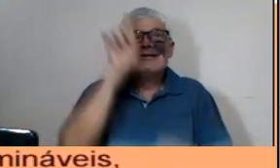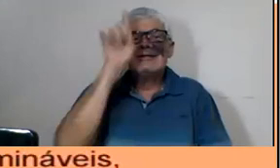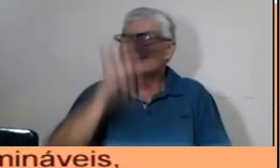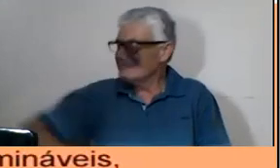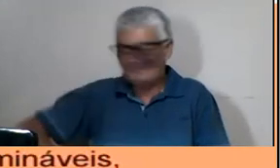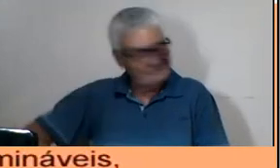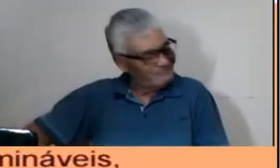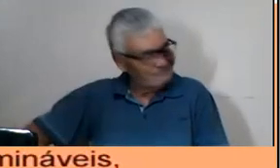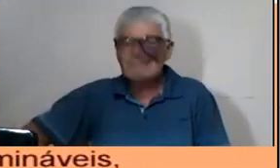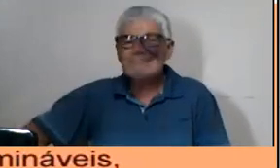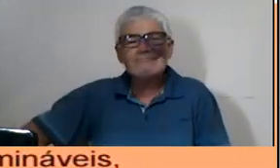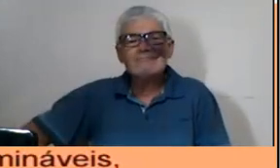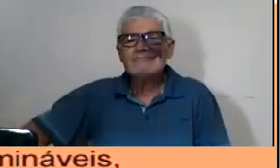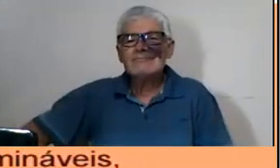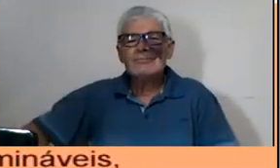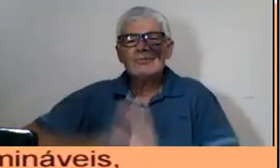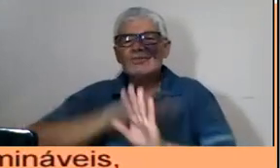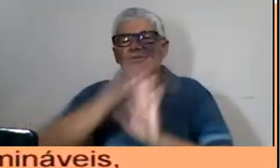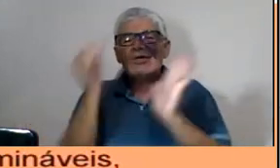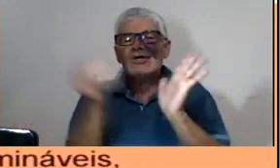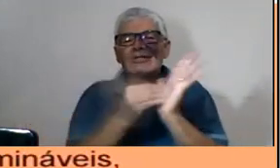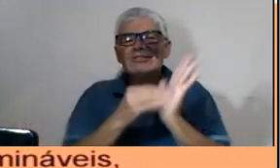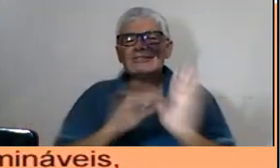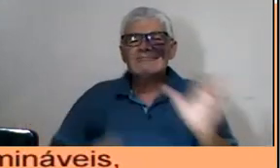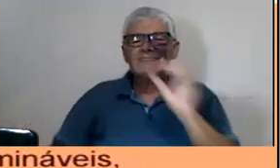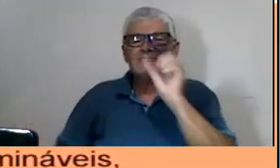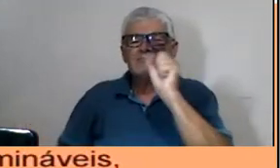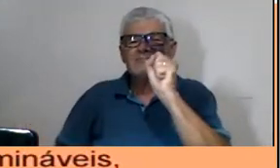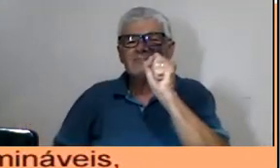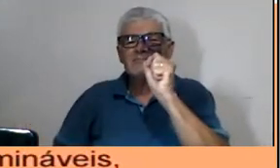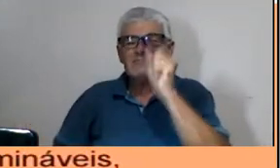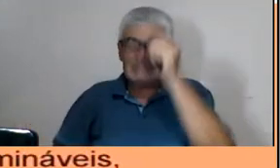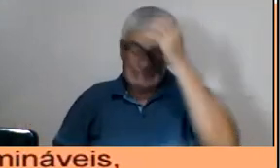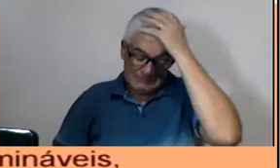né? E esquecer do reino de Deus. Isso aí é muito perigoso.